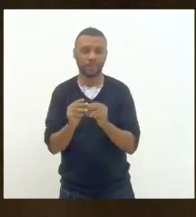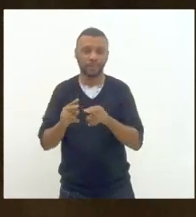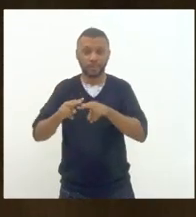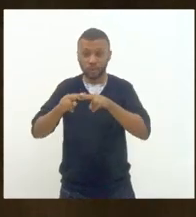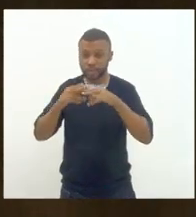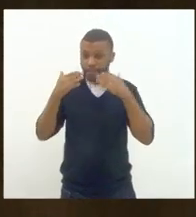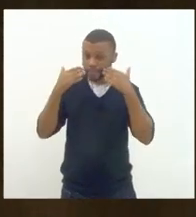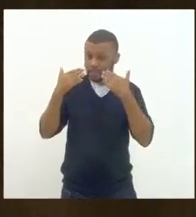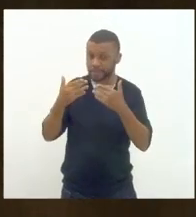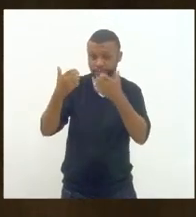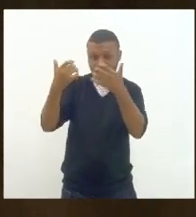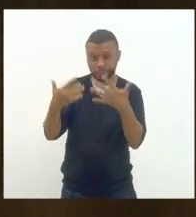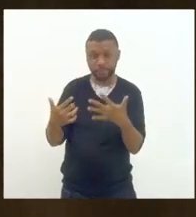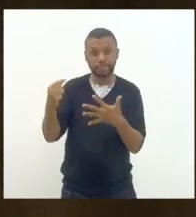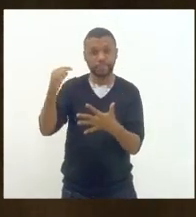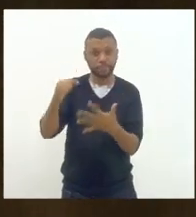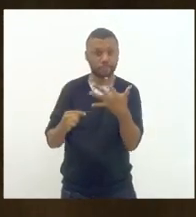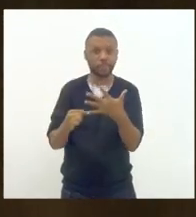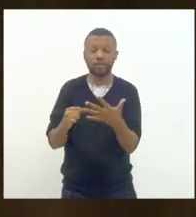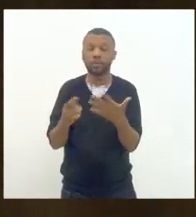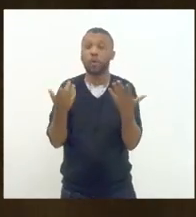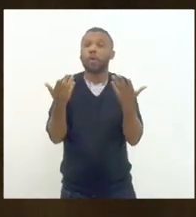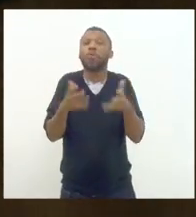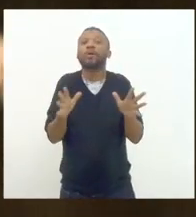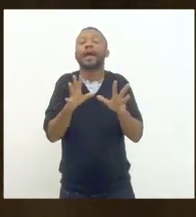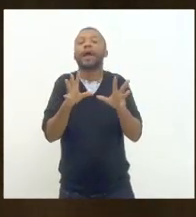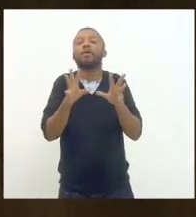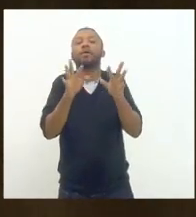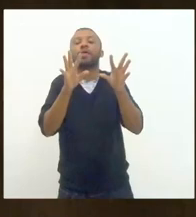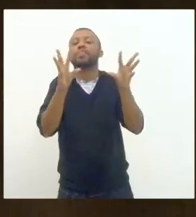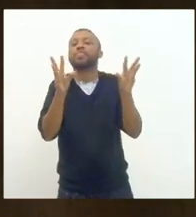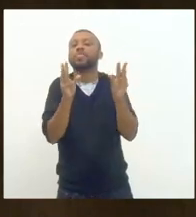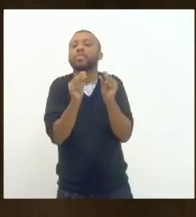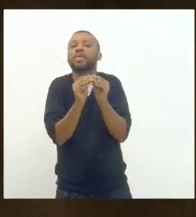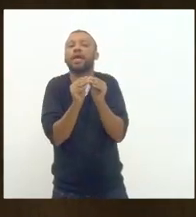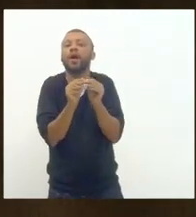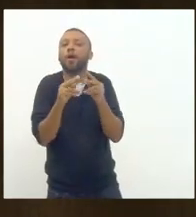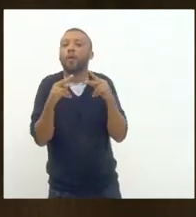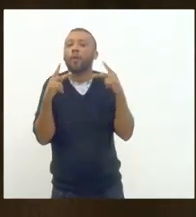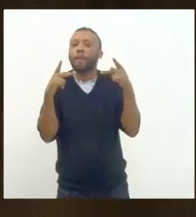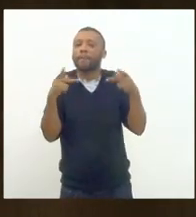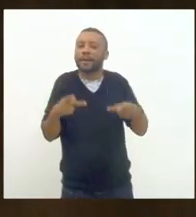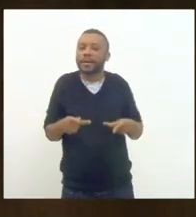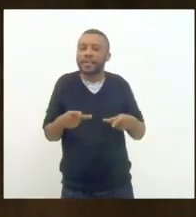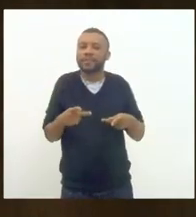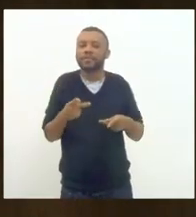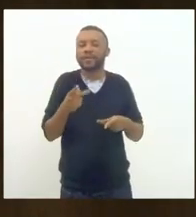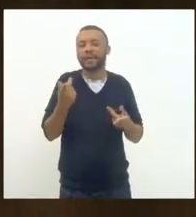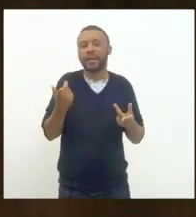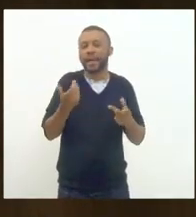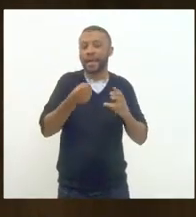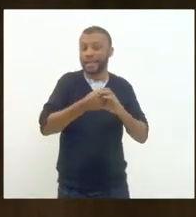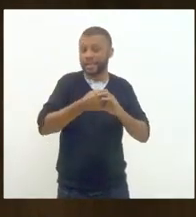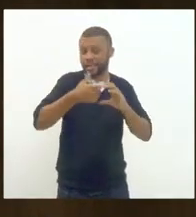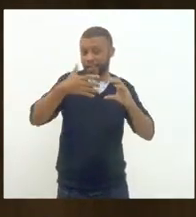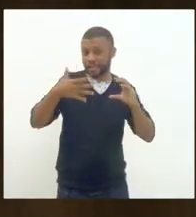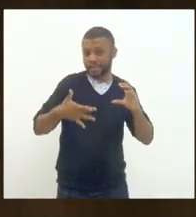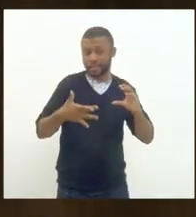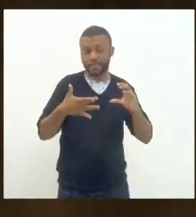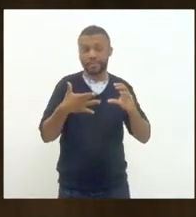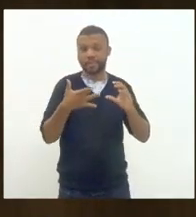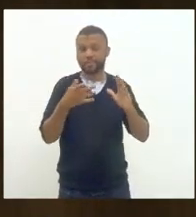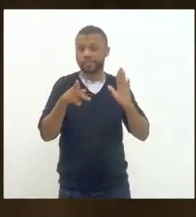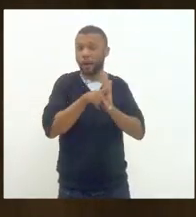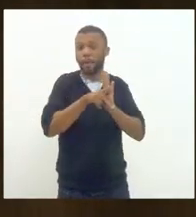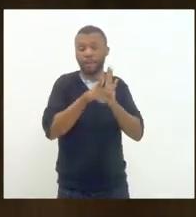diante desses fatos, e não querendo reduzir o ser humano a essas características tão